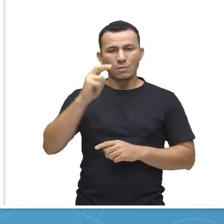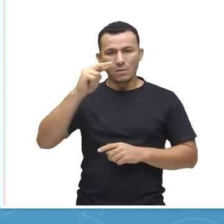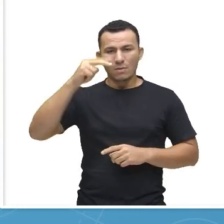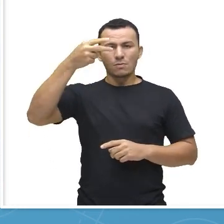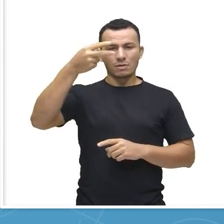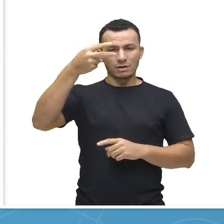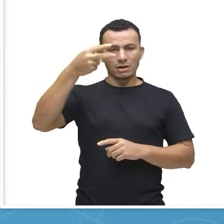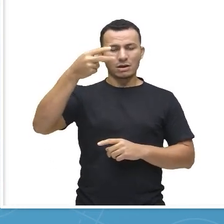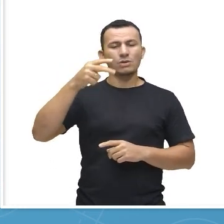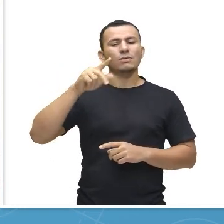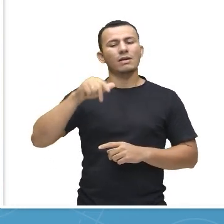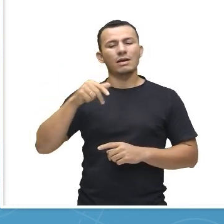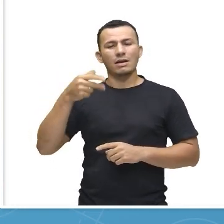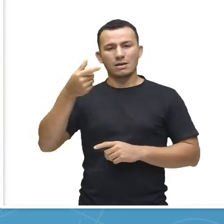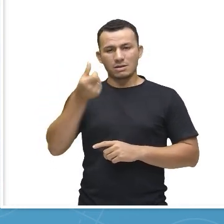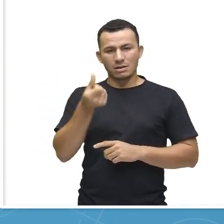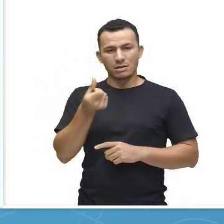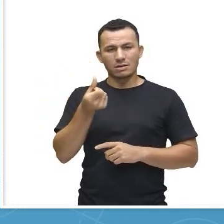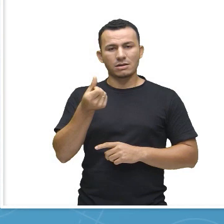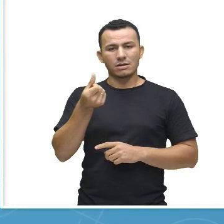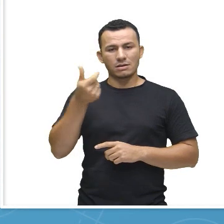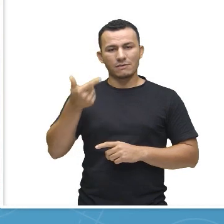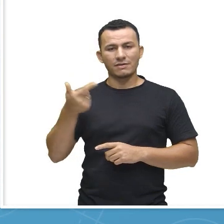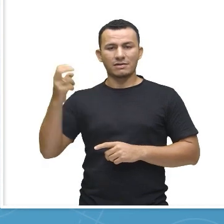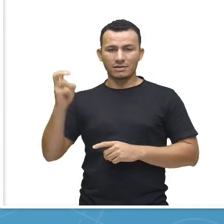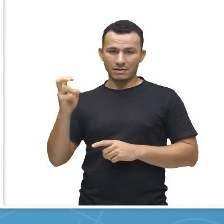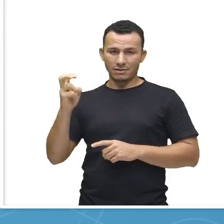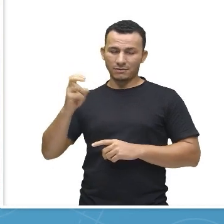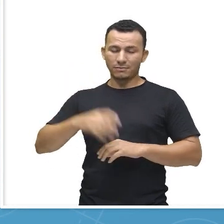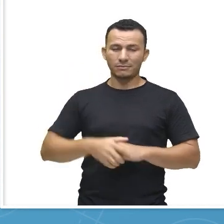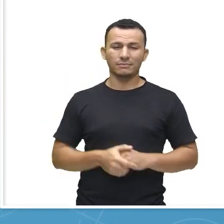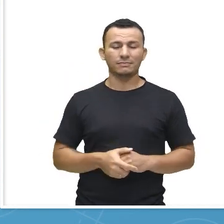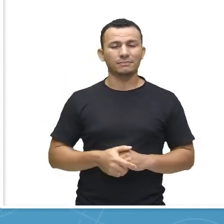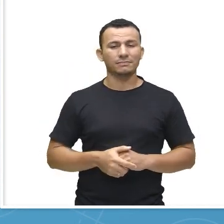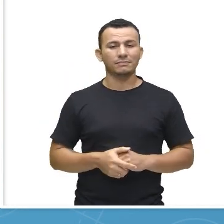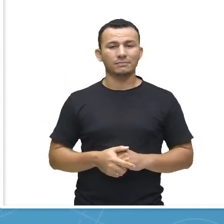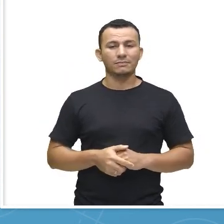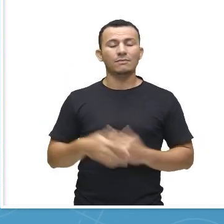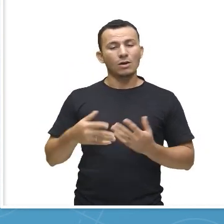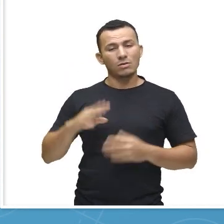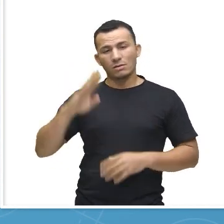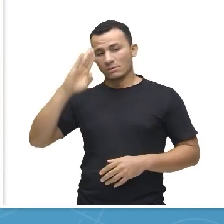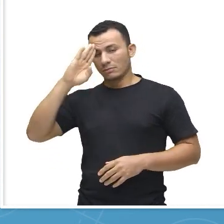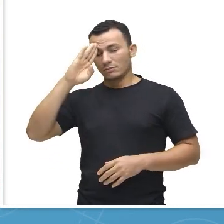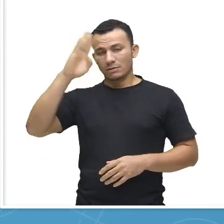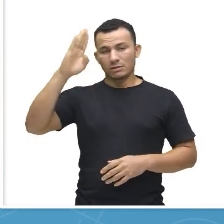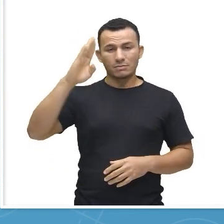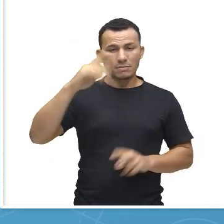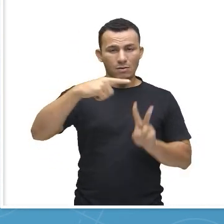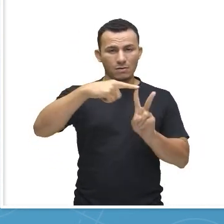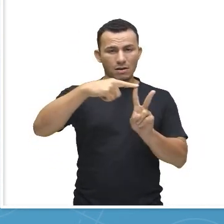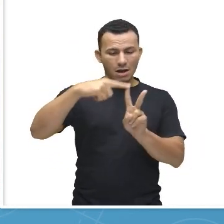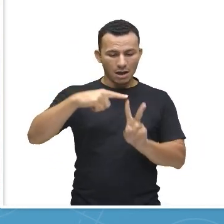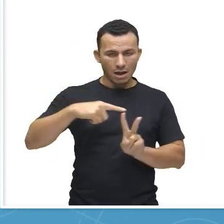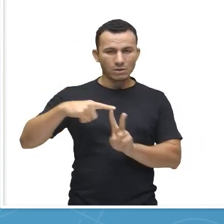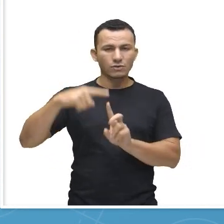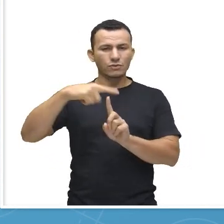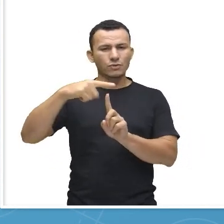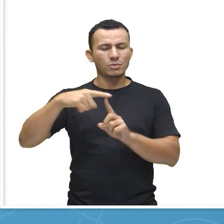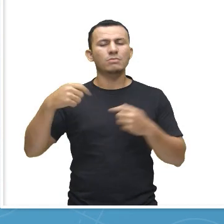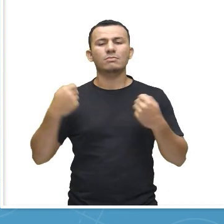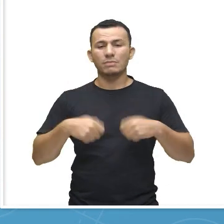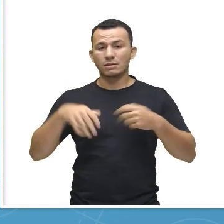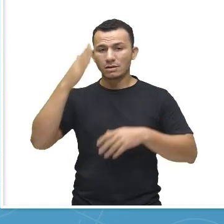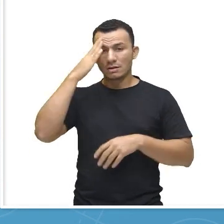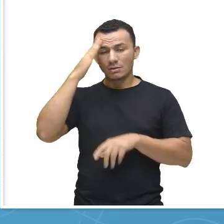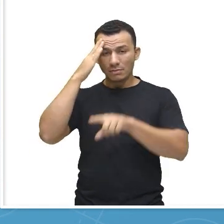dar 625. Tá? Então, é interessante que você saiba as principais raízes, tá? Para quando chegar nessa hora,